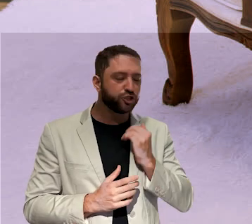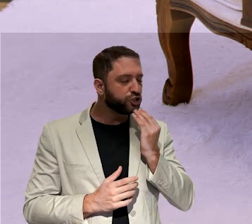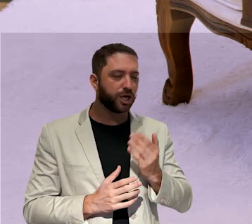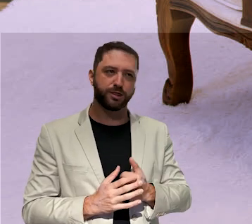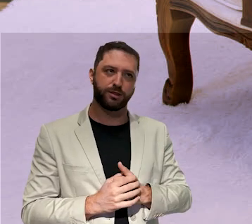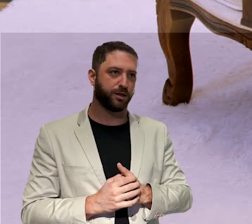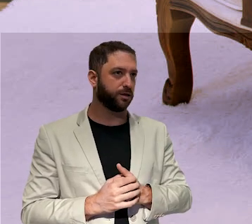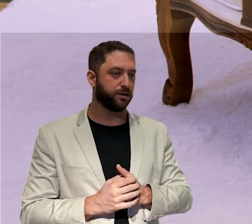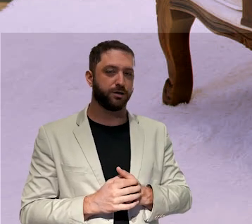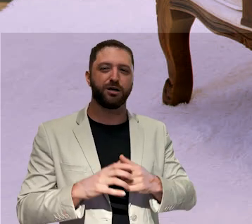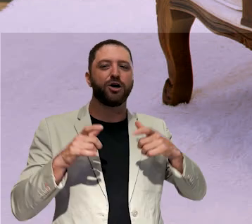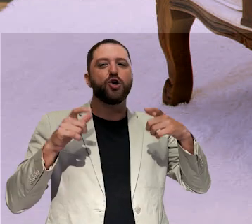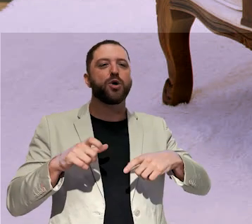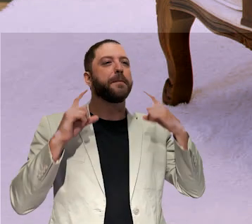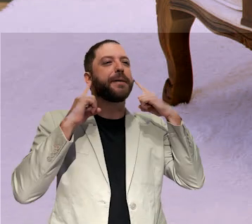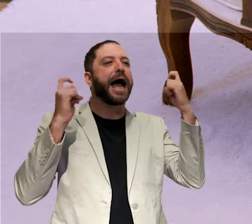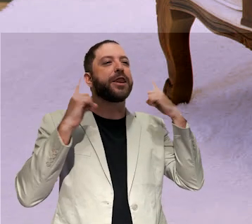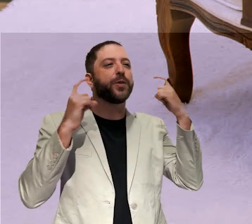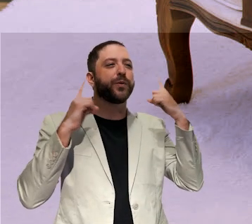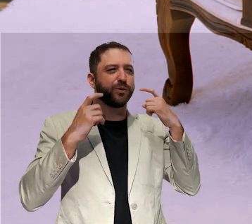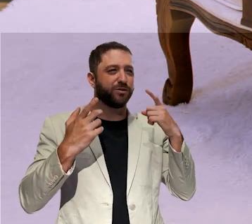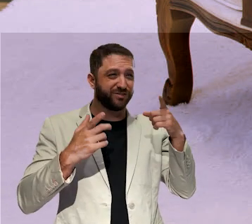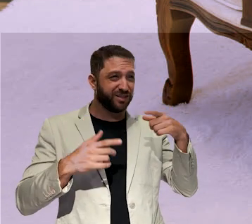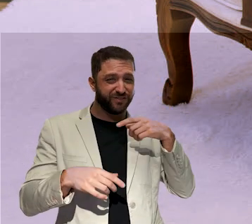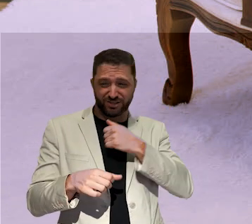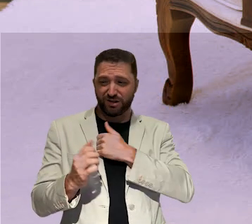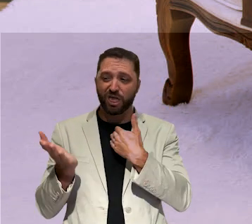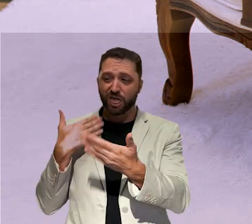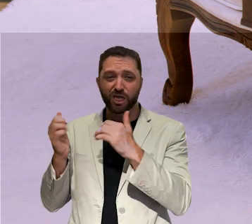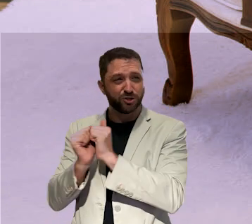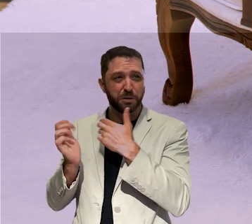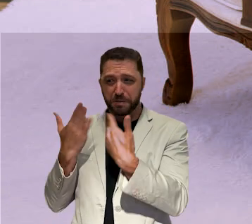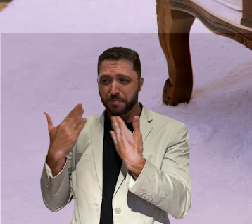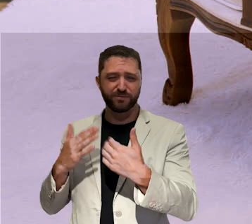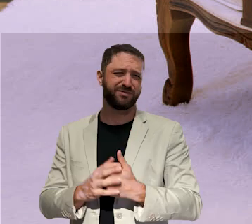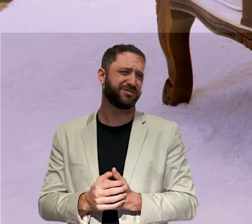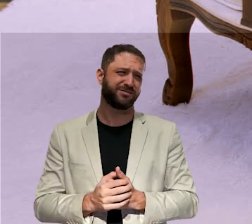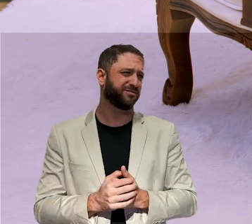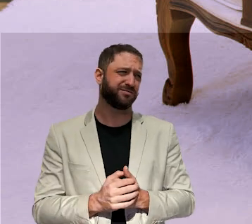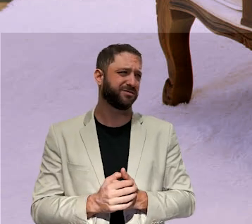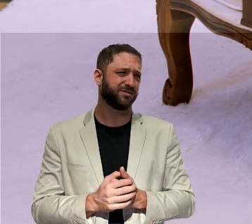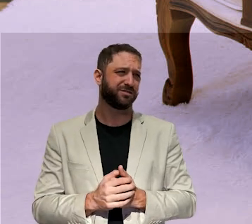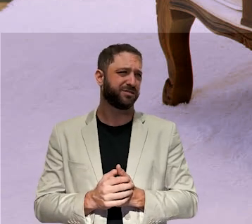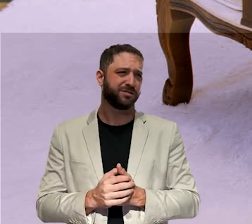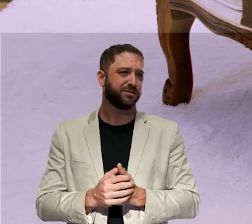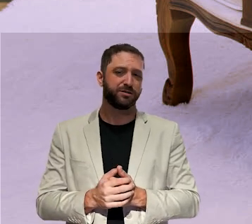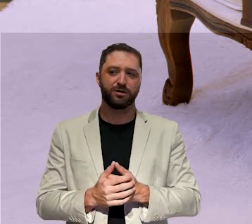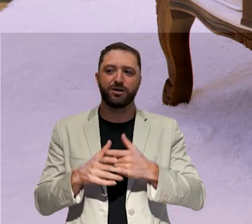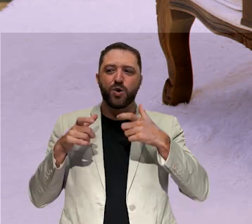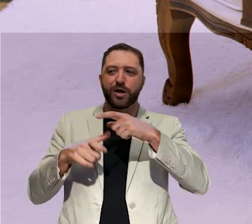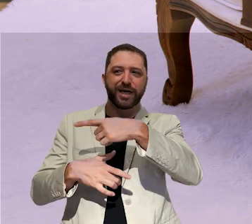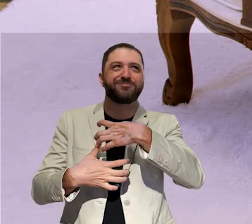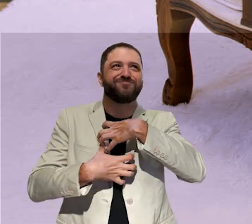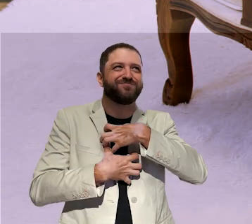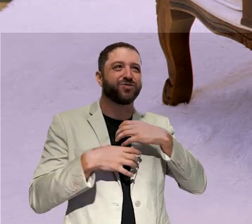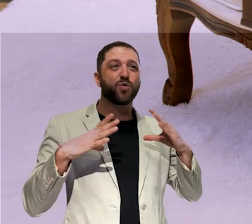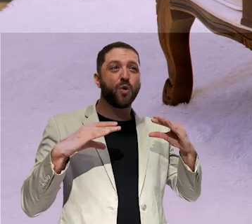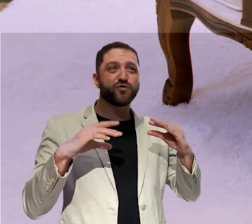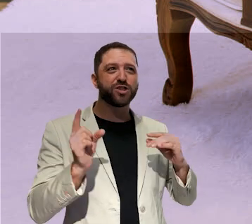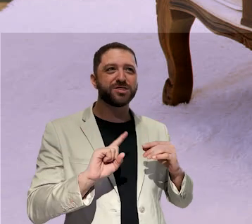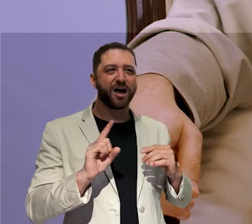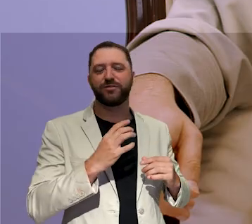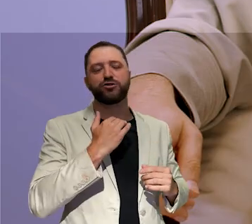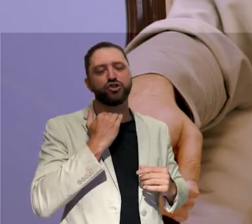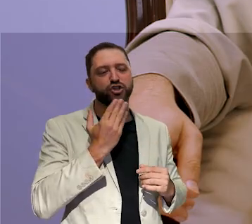muita gente, ou num ambiente barulhento, ou num ambiente em que ela não se sente à vontade de que ali é o melhor lugar para